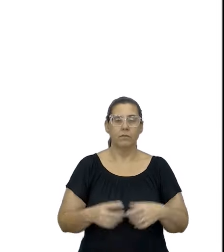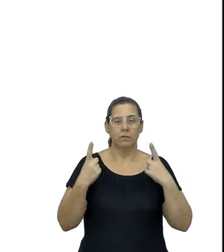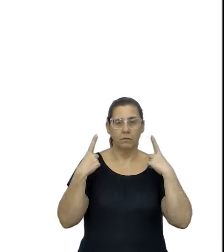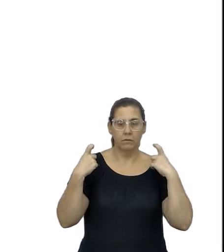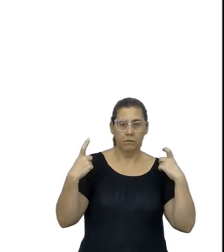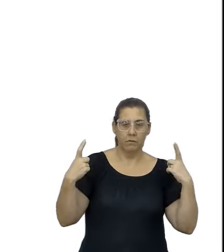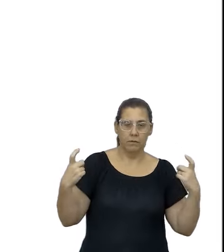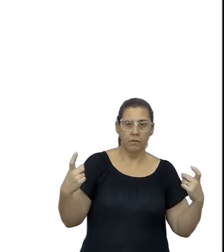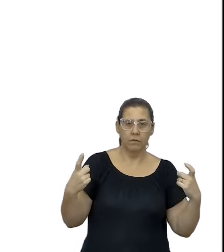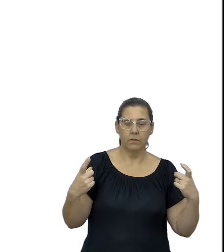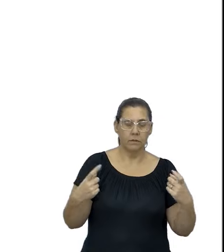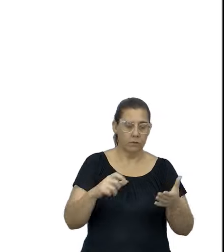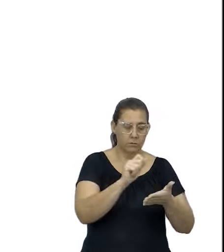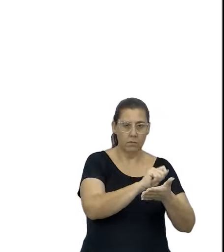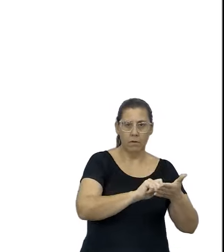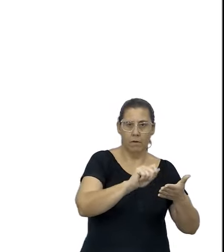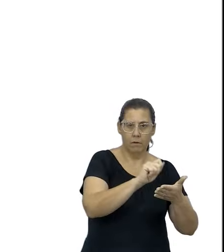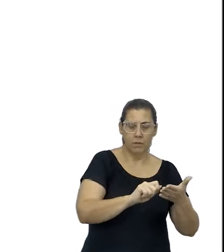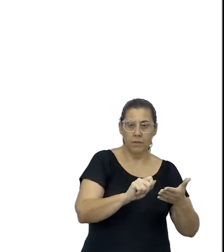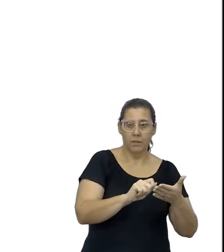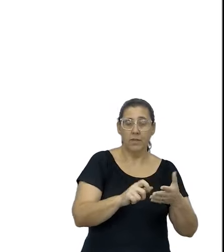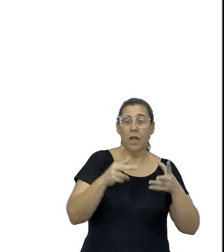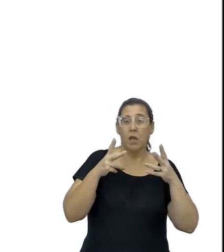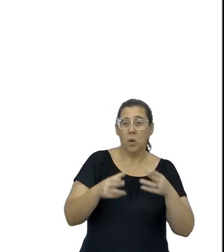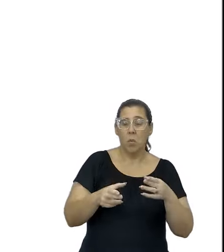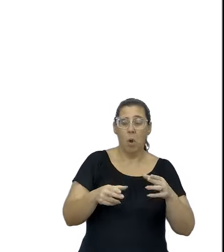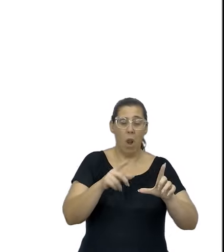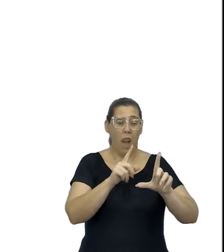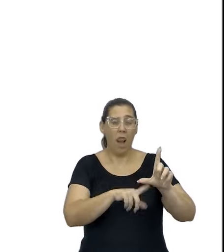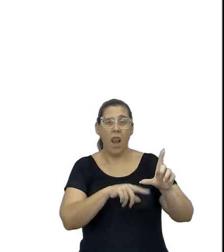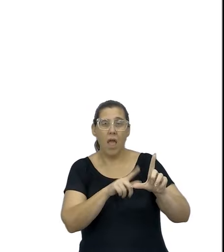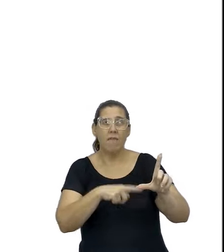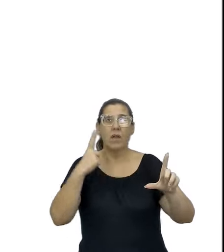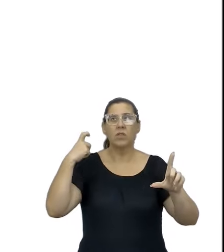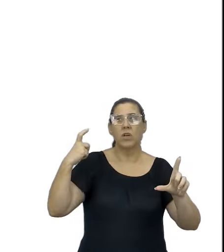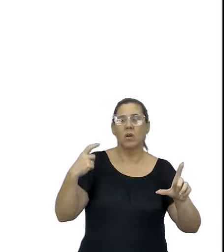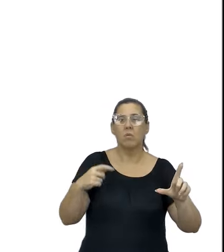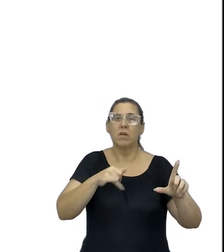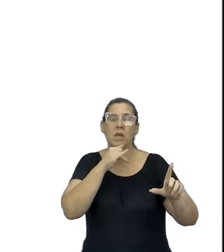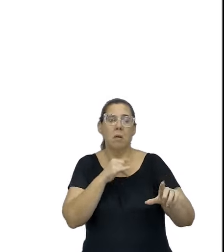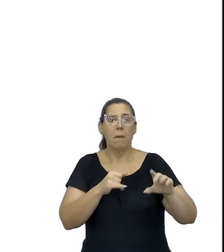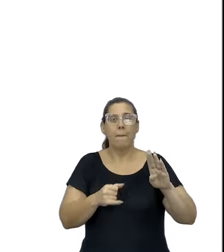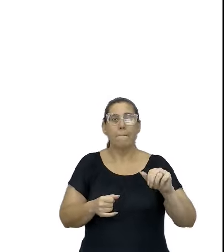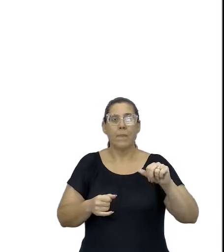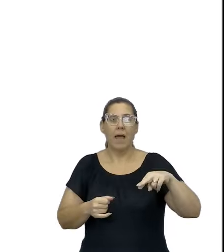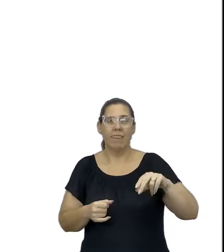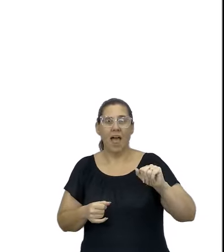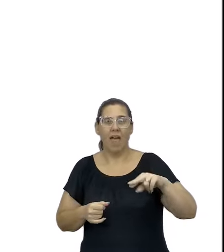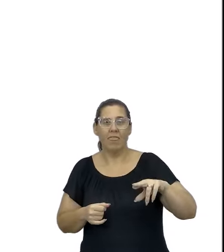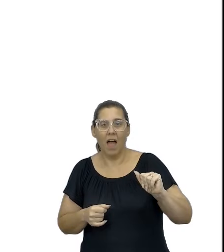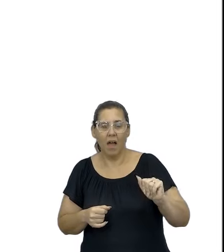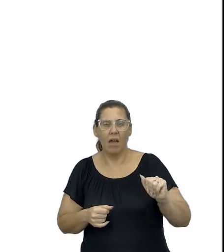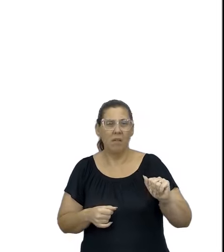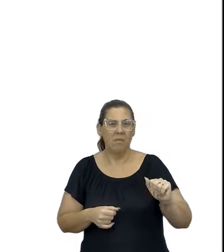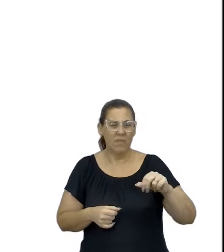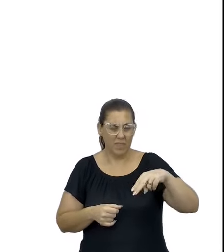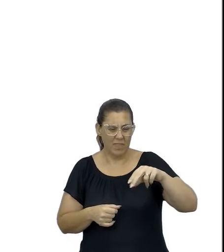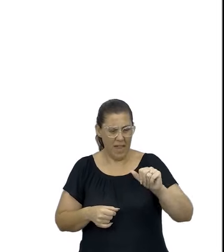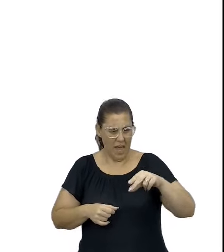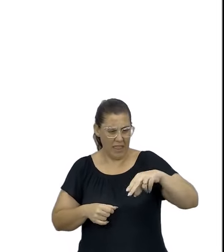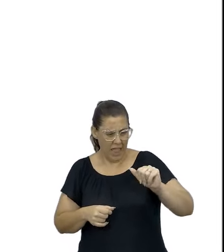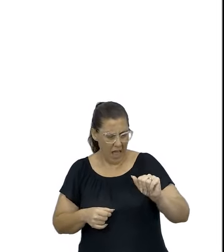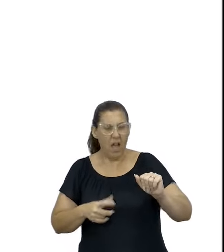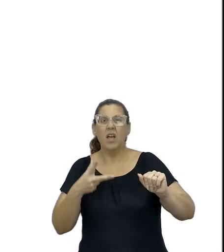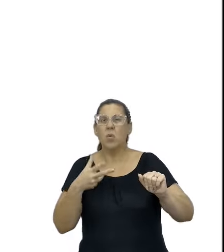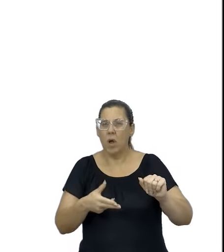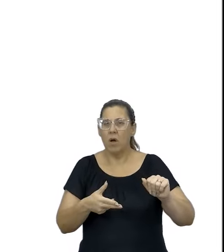sonora normalmente é escrita com as mesmas letras. Por exemplo, banana, em que a sílaba na se repete, e é escrita da